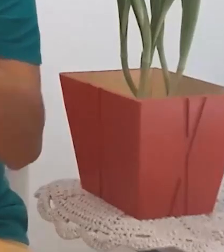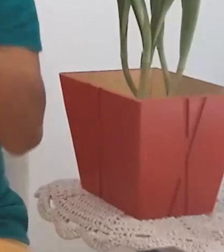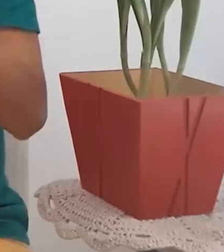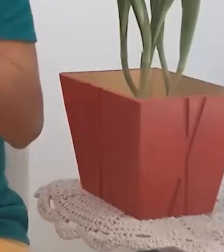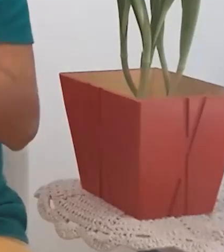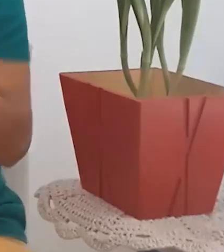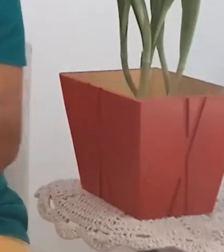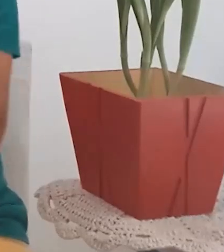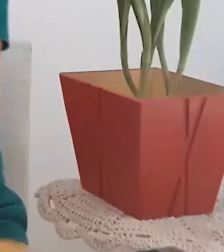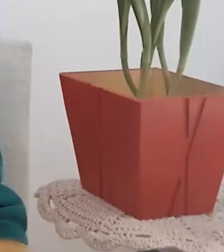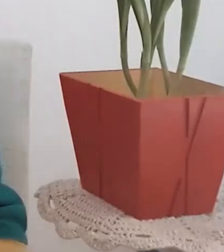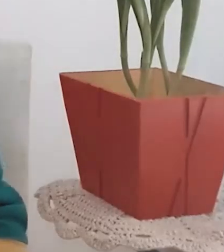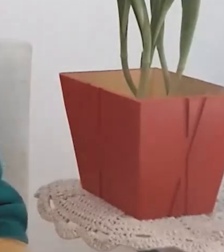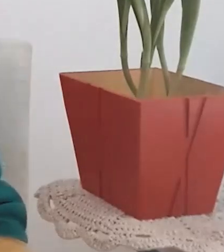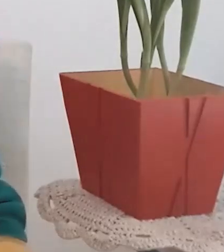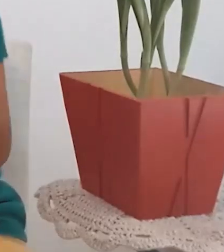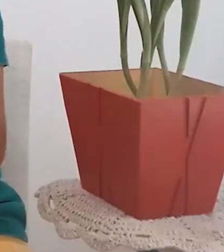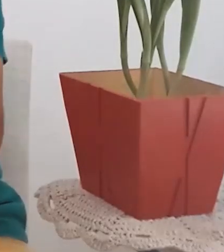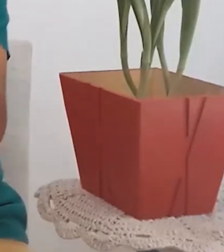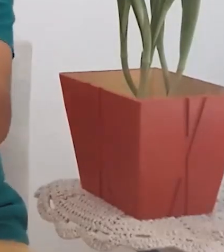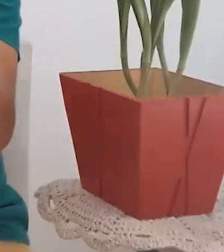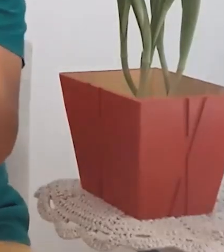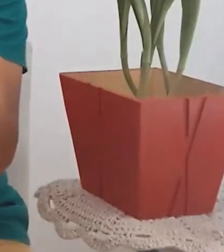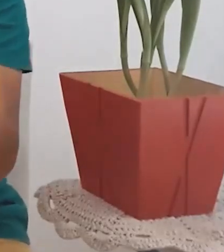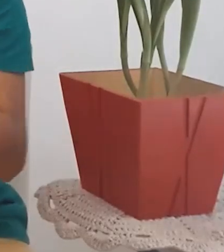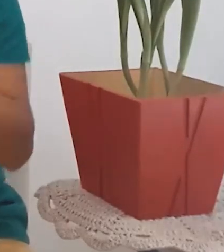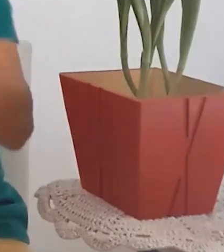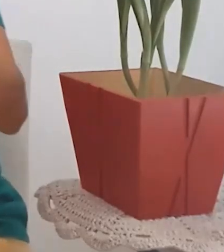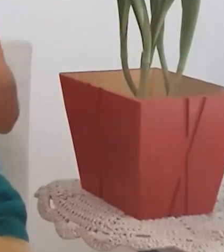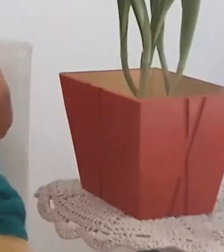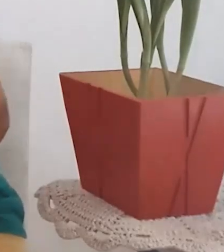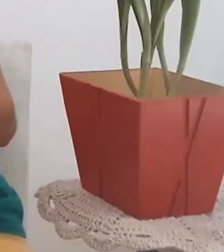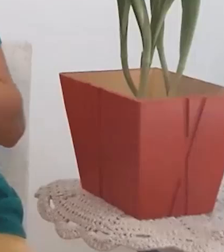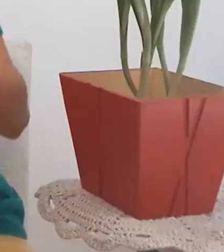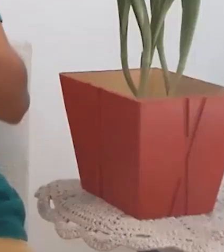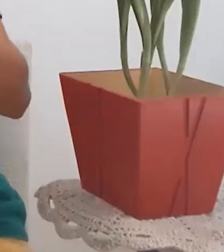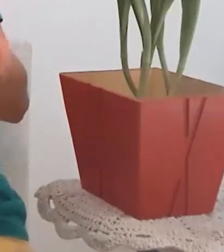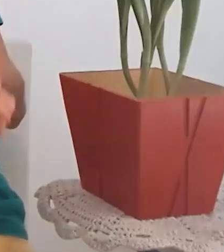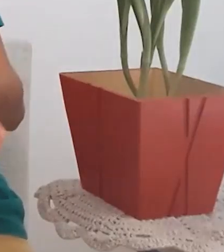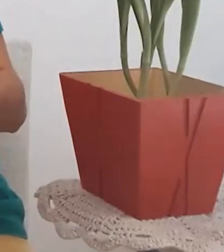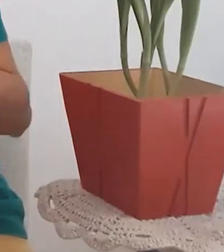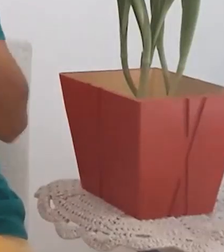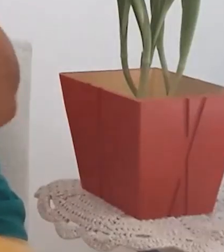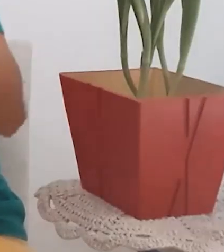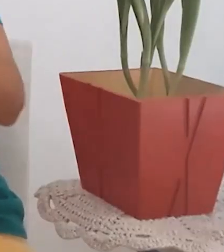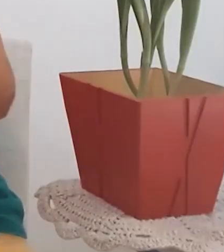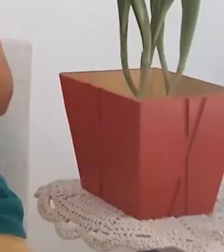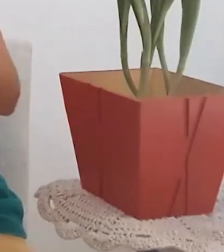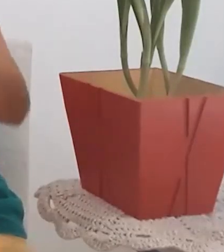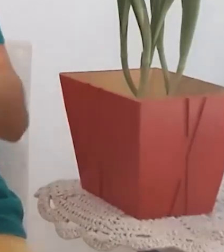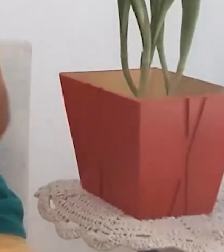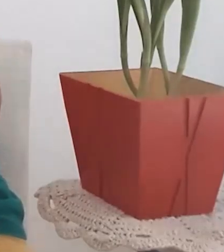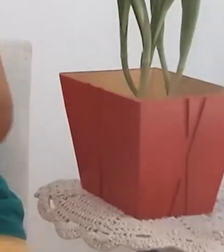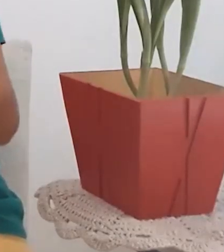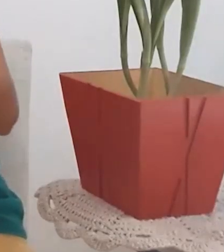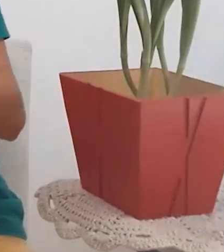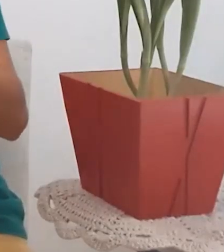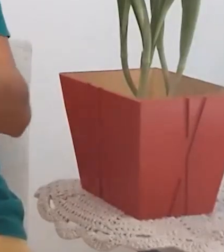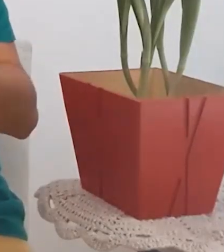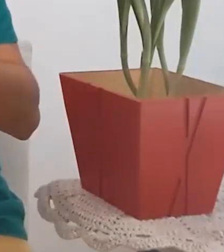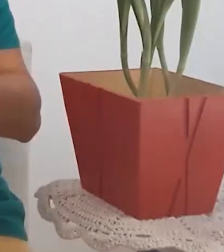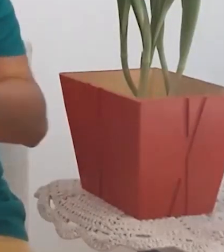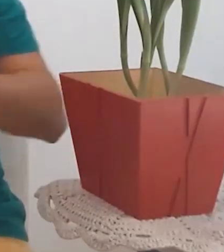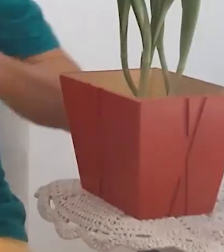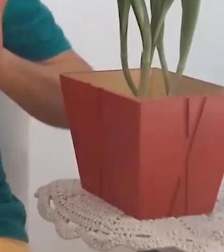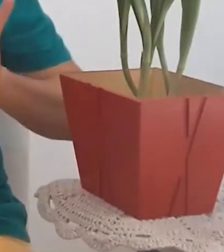pessoa de posse do anel vai passando no meio da mão das demais. Vai passando. Em cada uma das pessoas